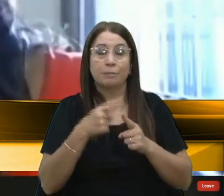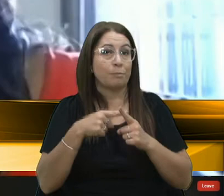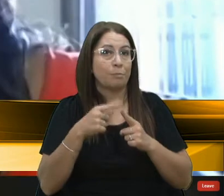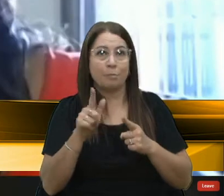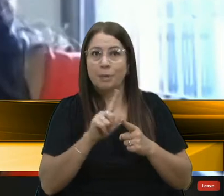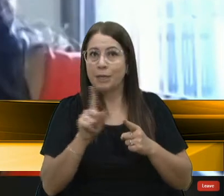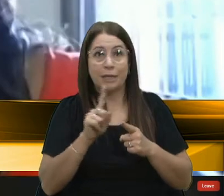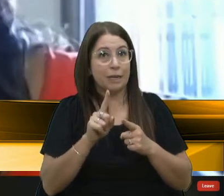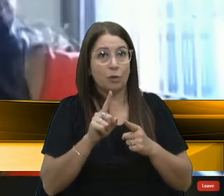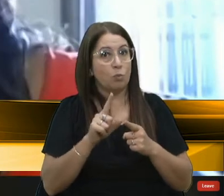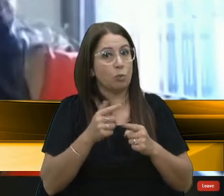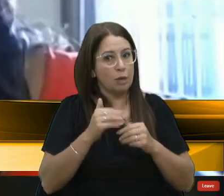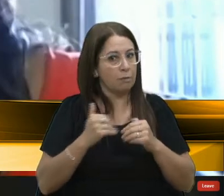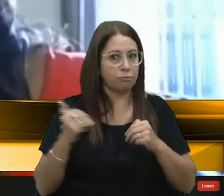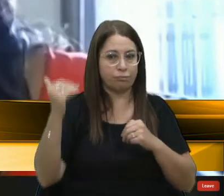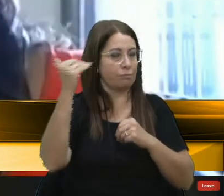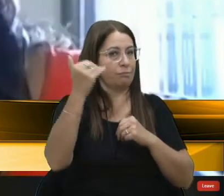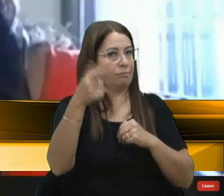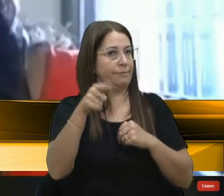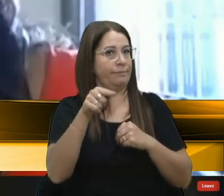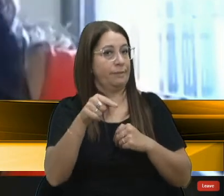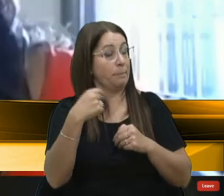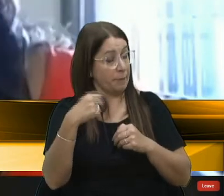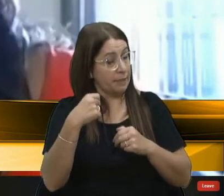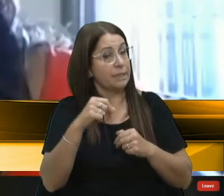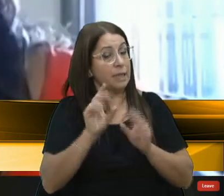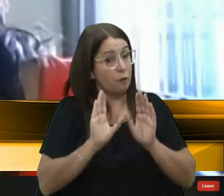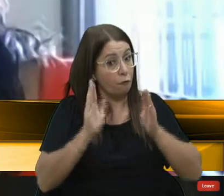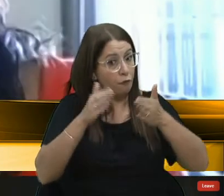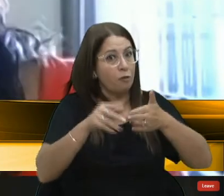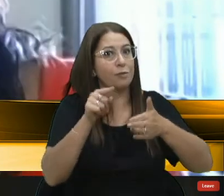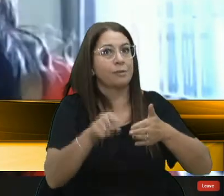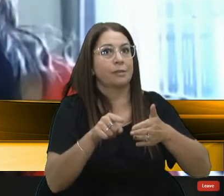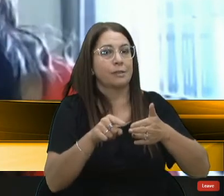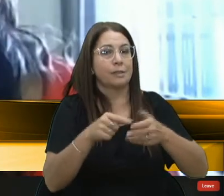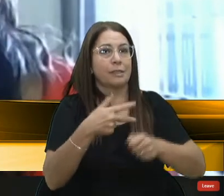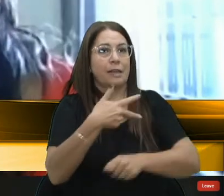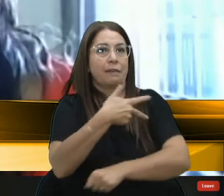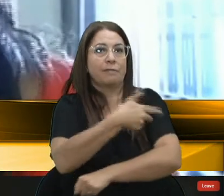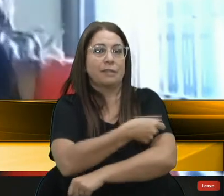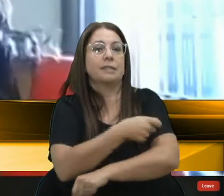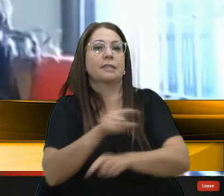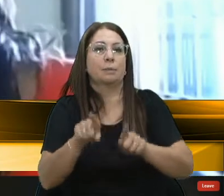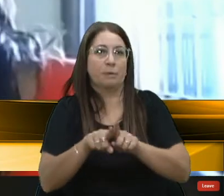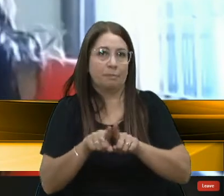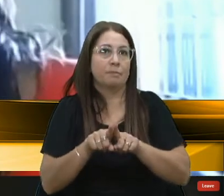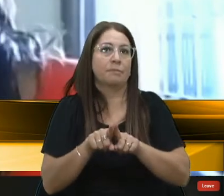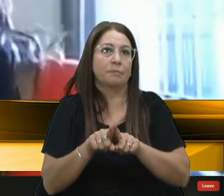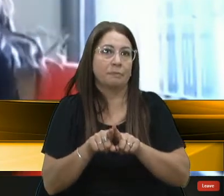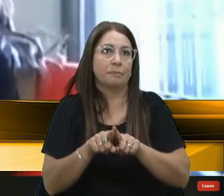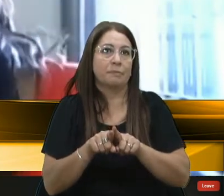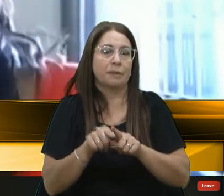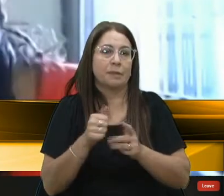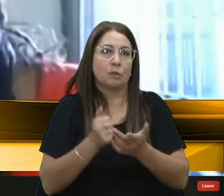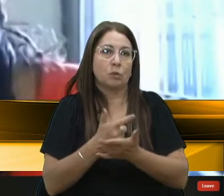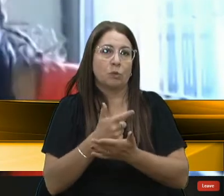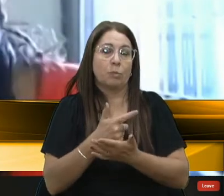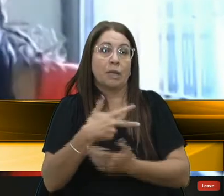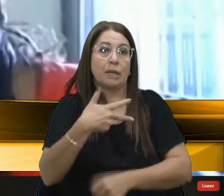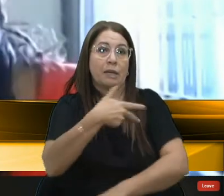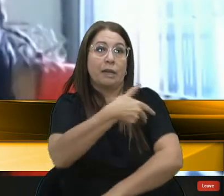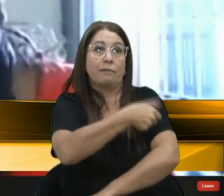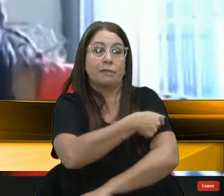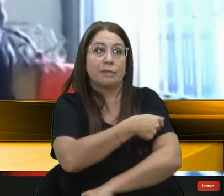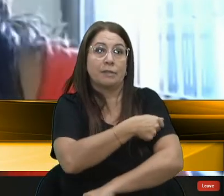não superou essa fase, e a gente precisa centrar esforços na vacina. A gente precisa comprar vacina,